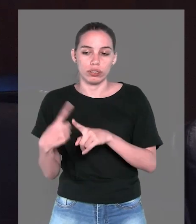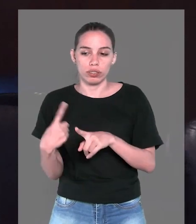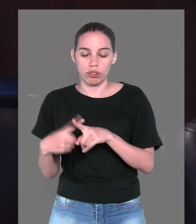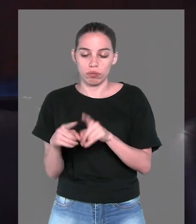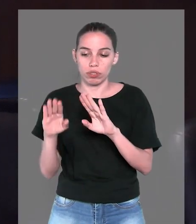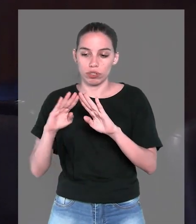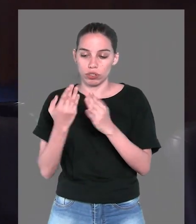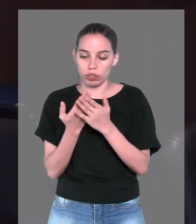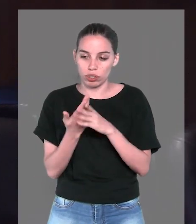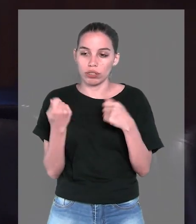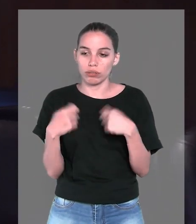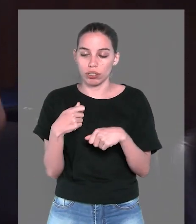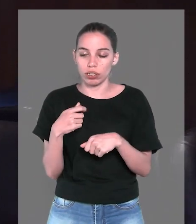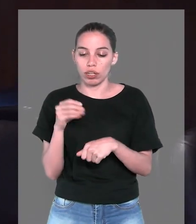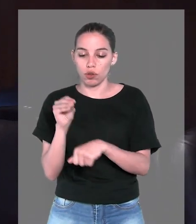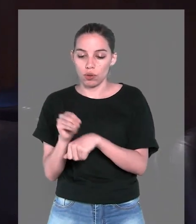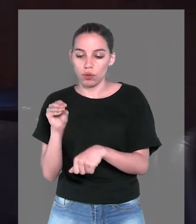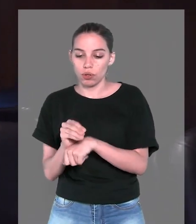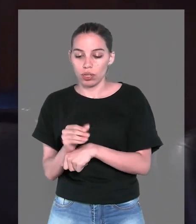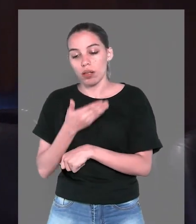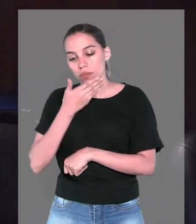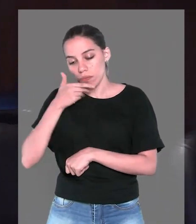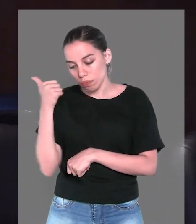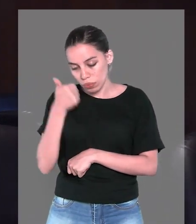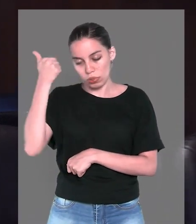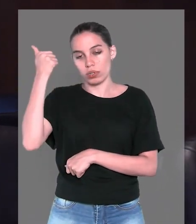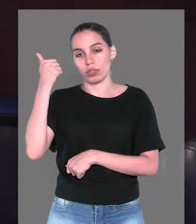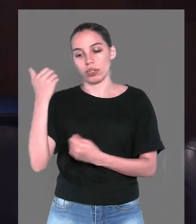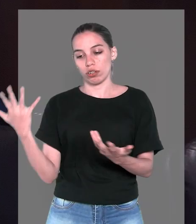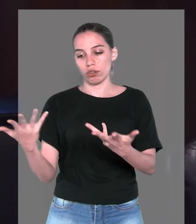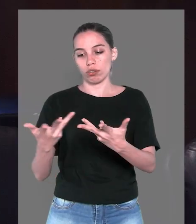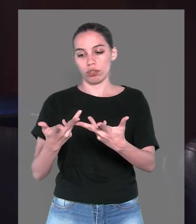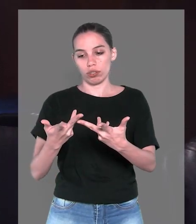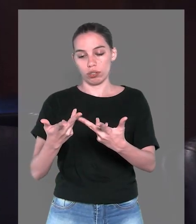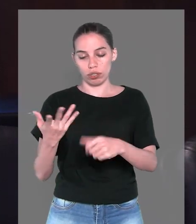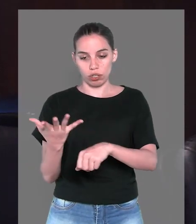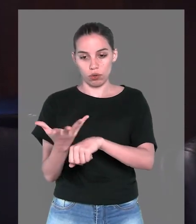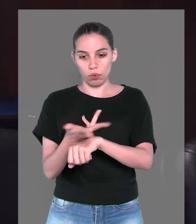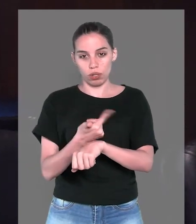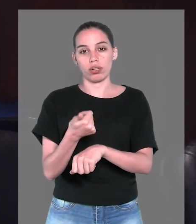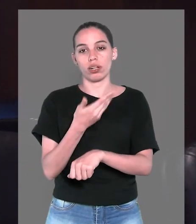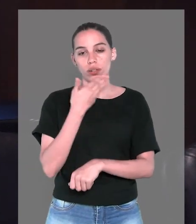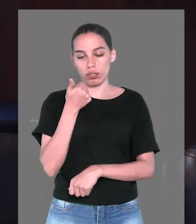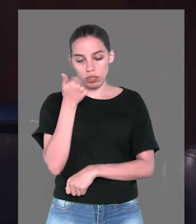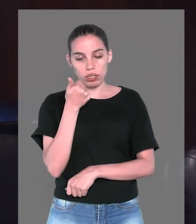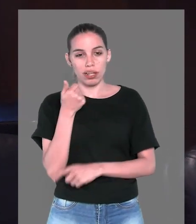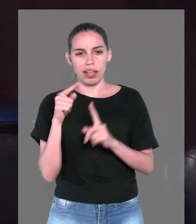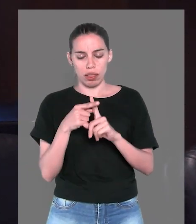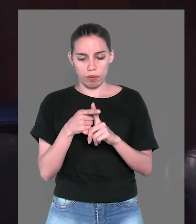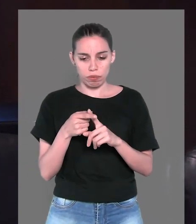como que é a sua rotina de trabalho para produzir esse tipo de conhecimento que vira um livro e que é tão